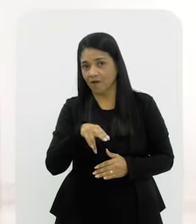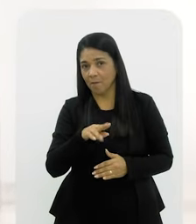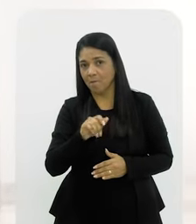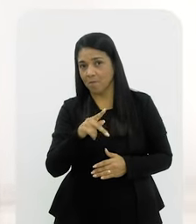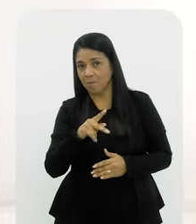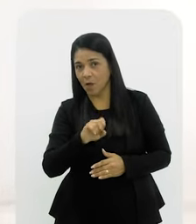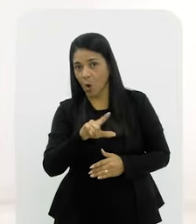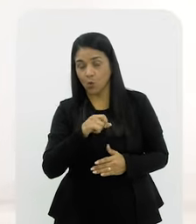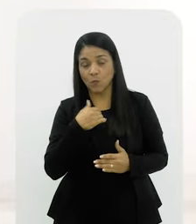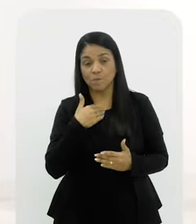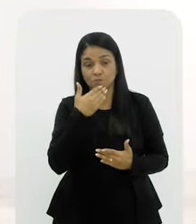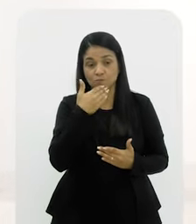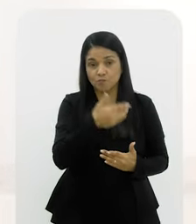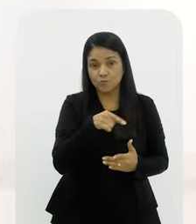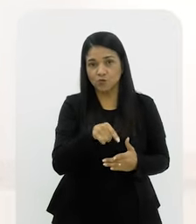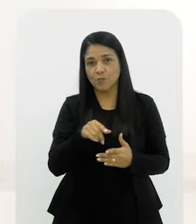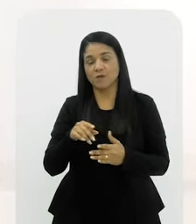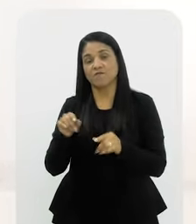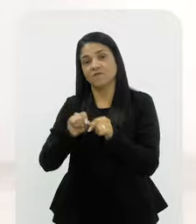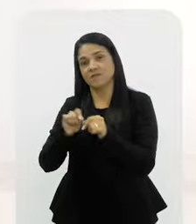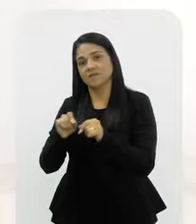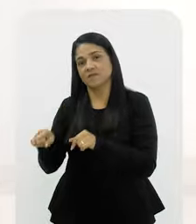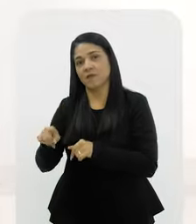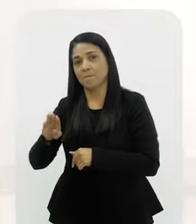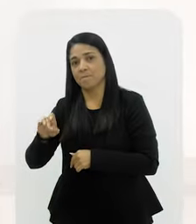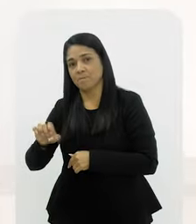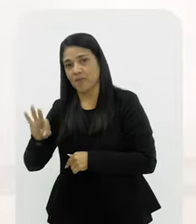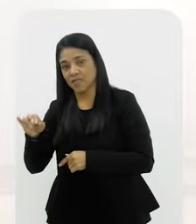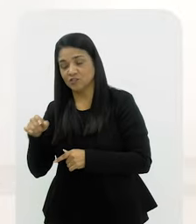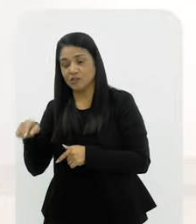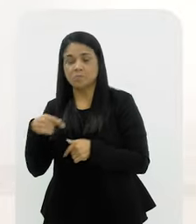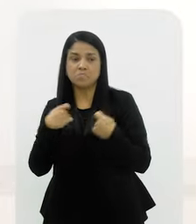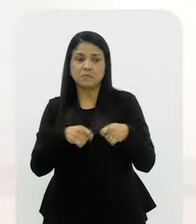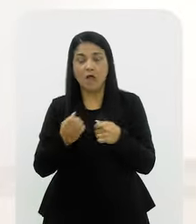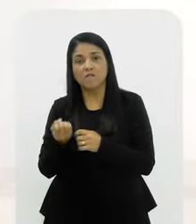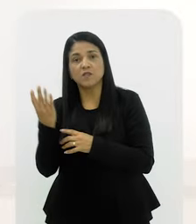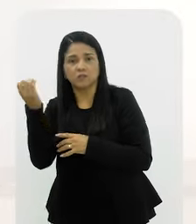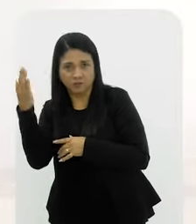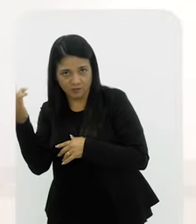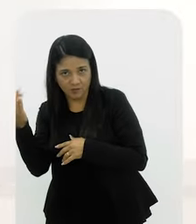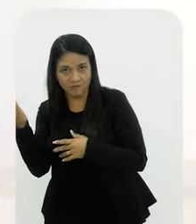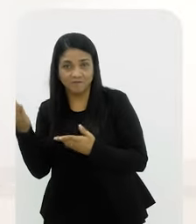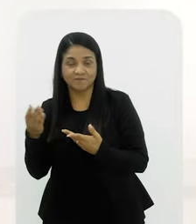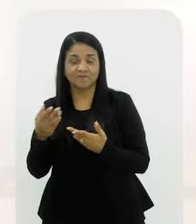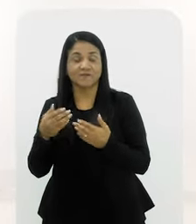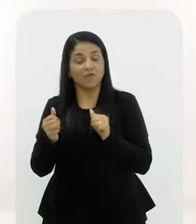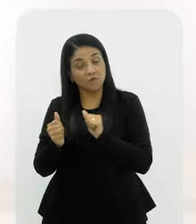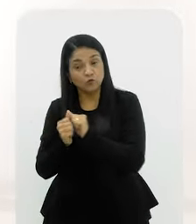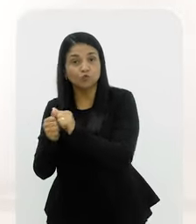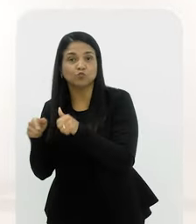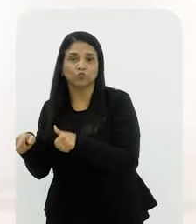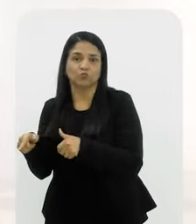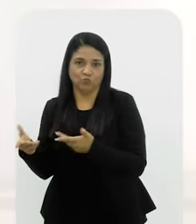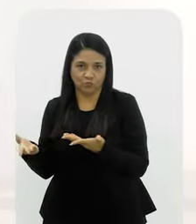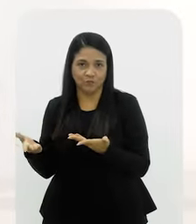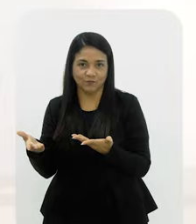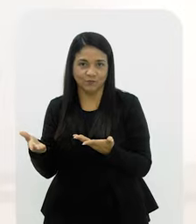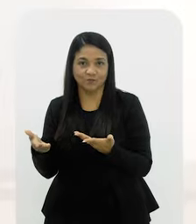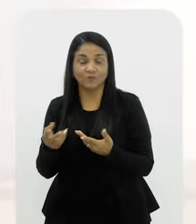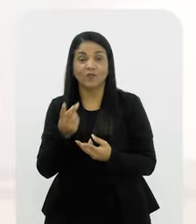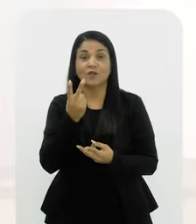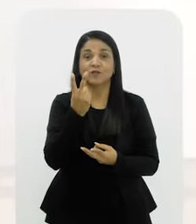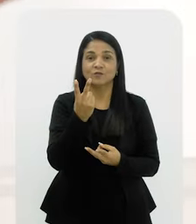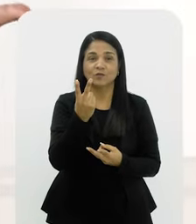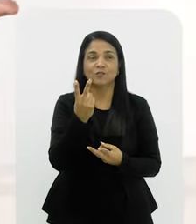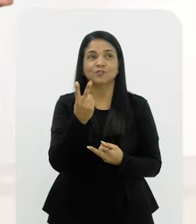Paulo, foi chamado para fazer a Beth. E o Rio Dora tinha uma viagem para fazer e ele foi fazer a Beth. Ele me encarregou.